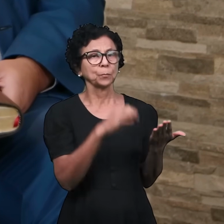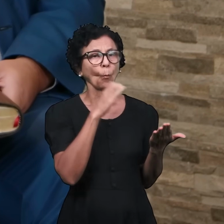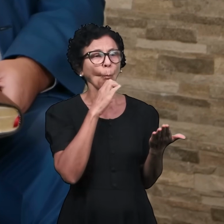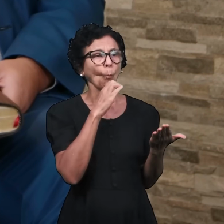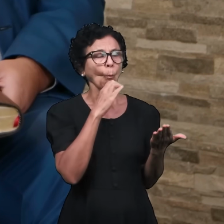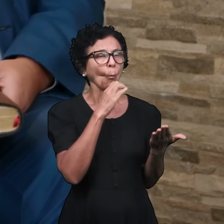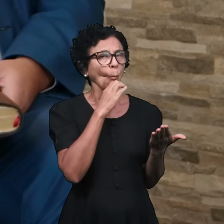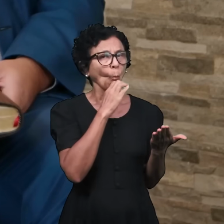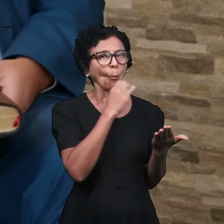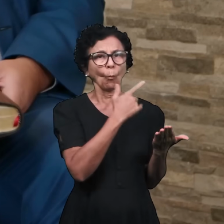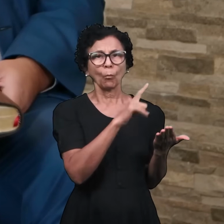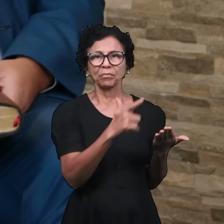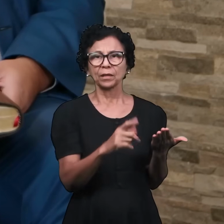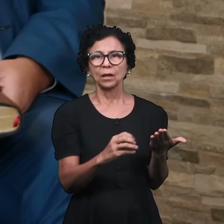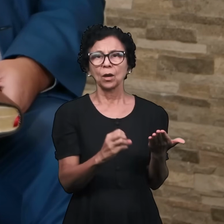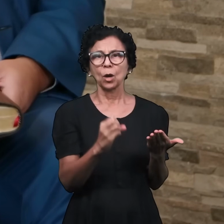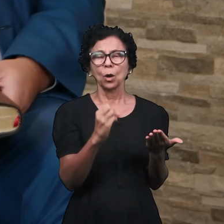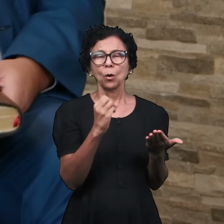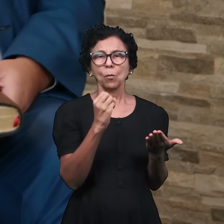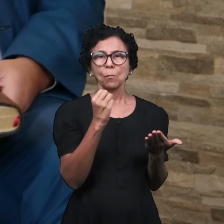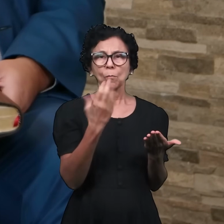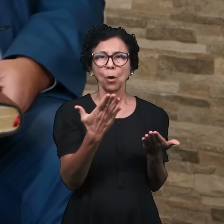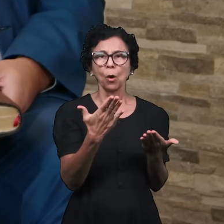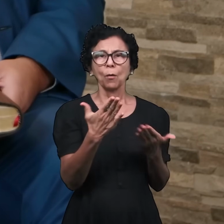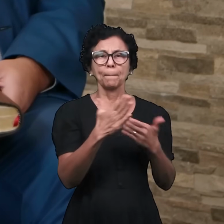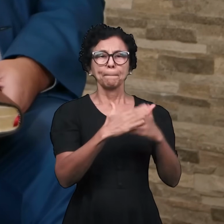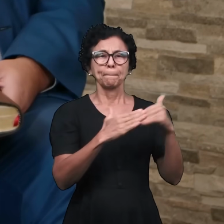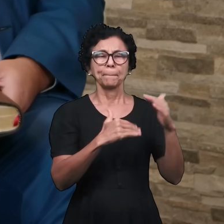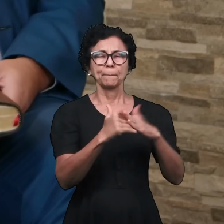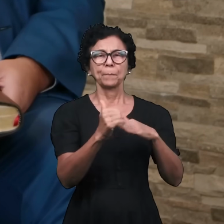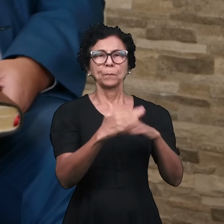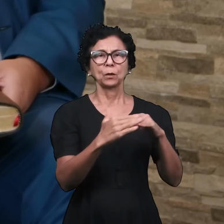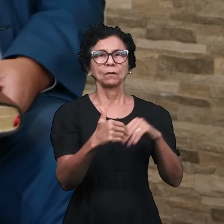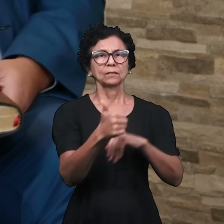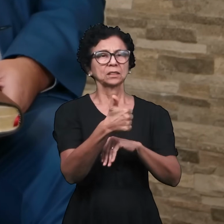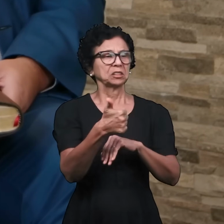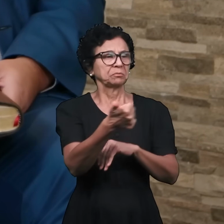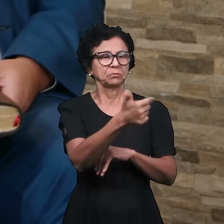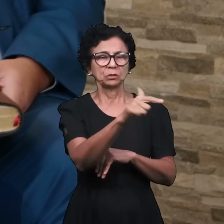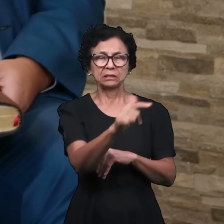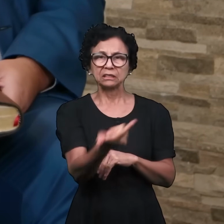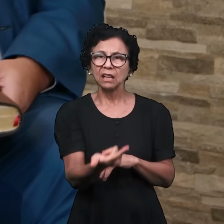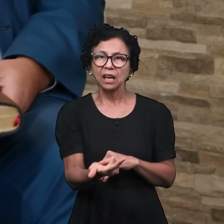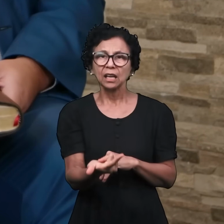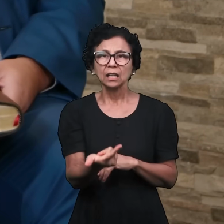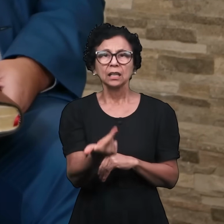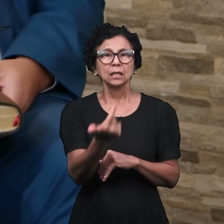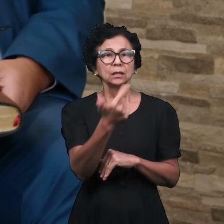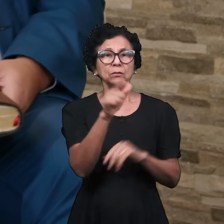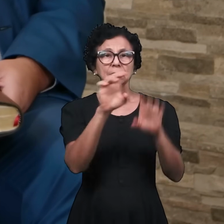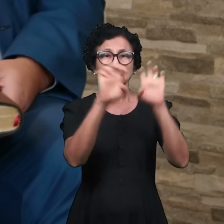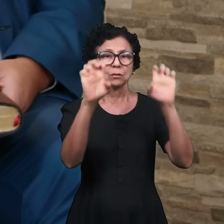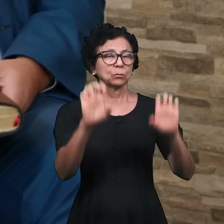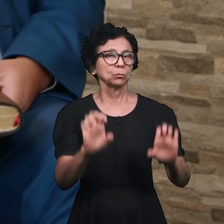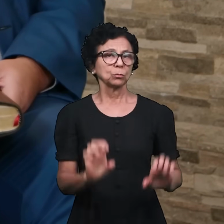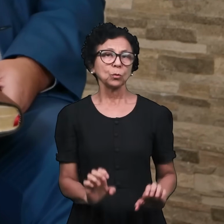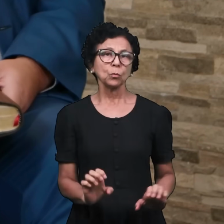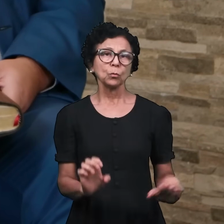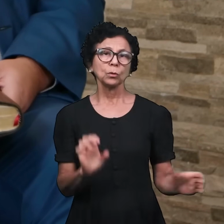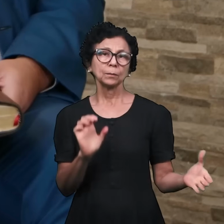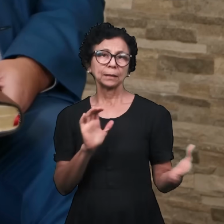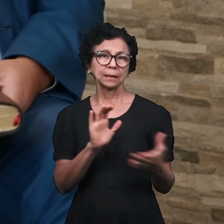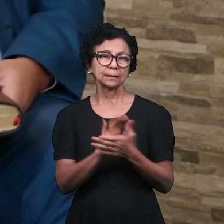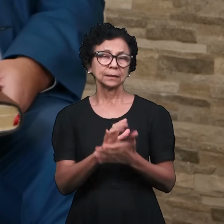consegue ter uma boa profissão e daí não consegue ter estrutura para constituir uma família, um ambiente de paz, de harmonia.